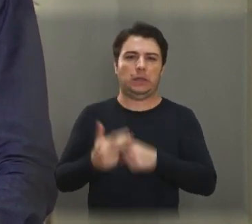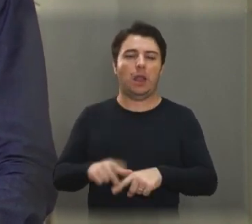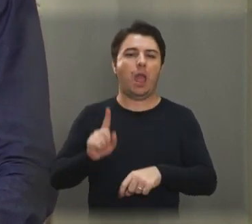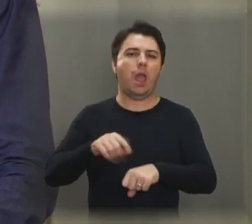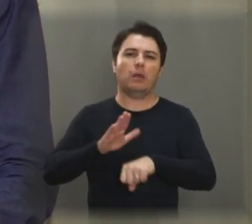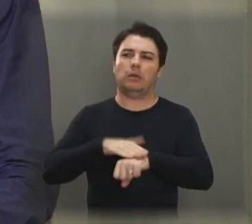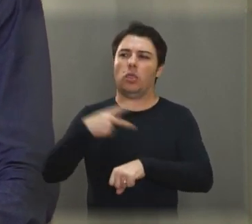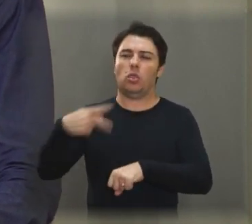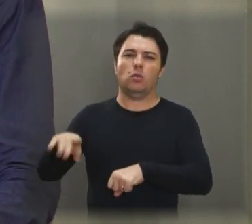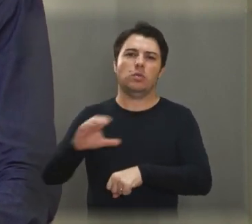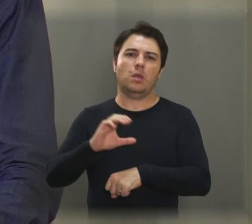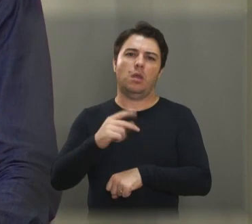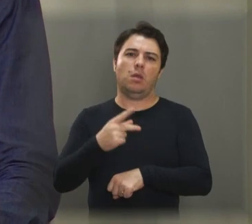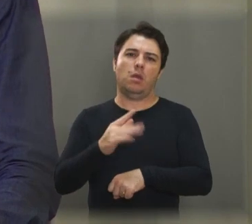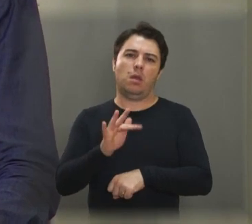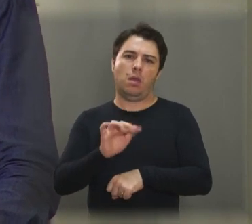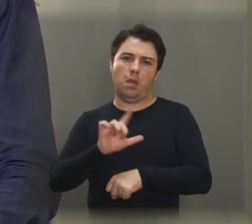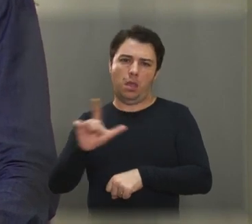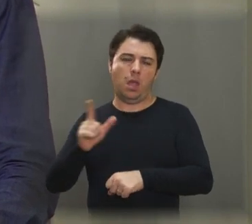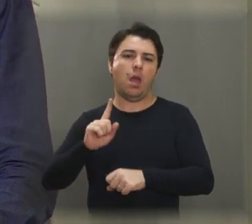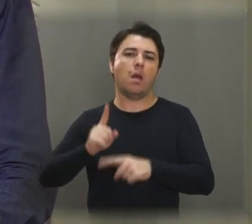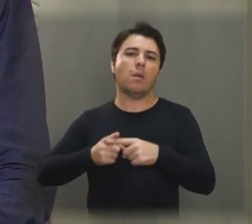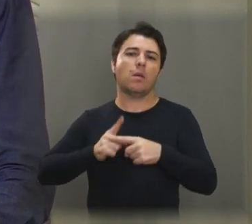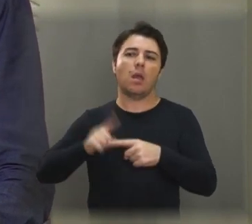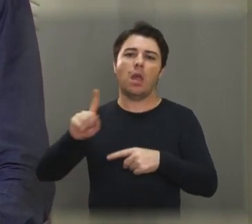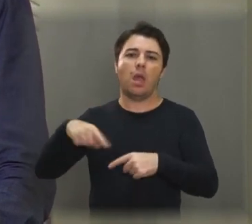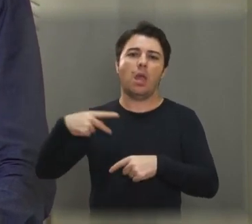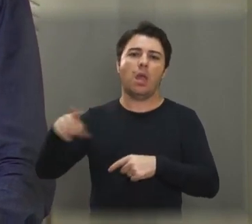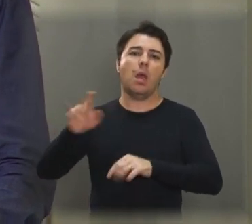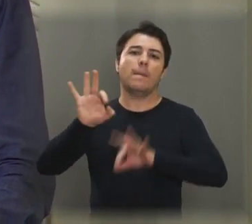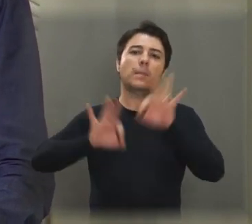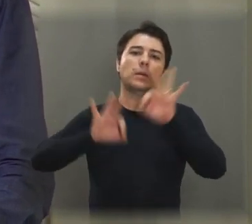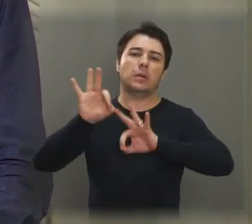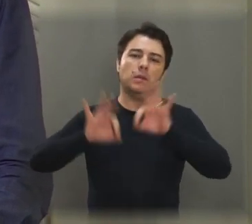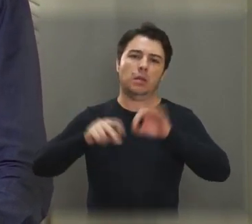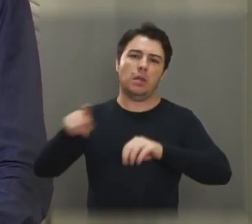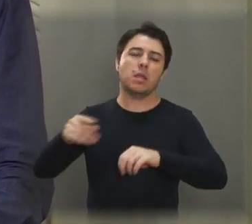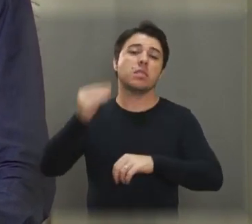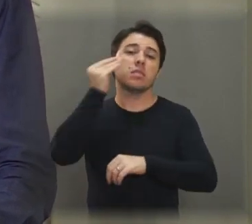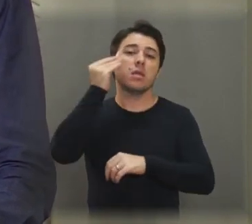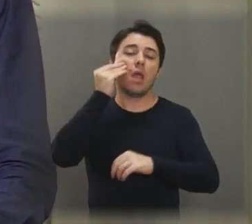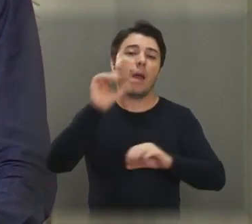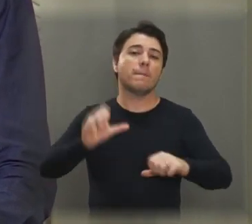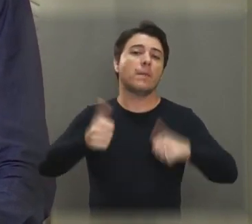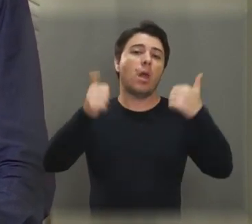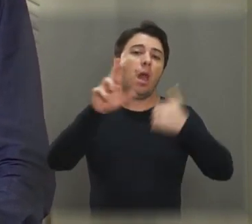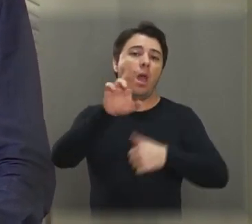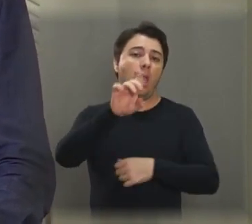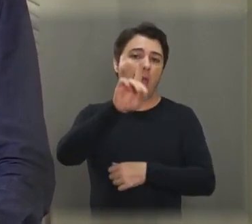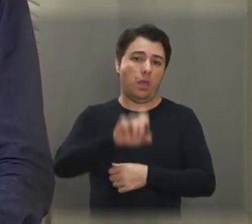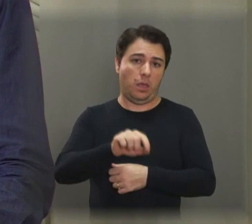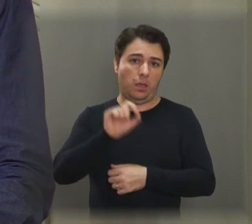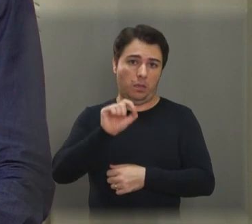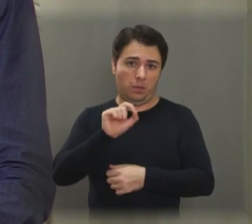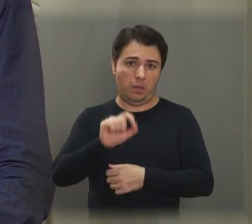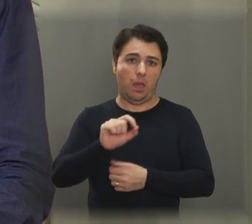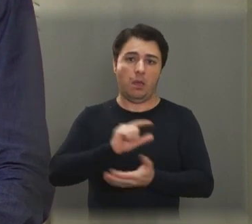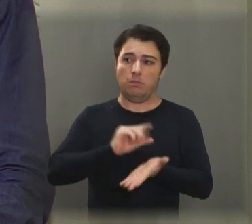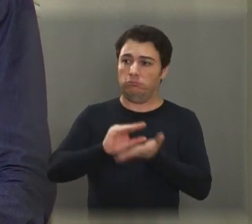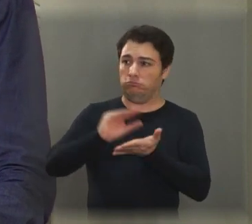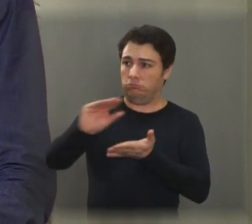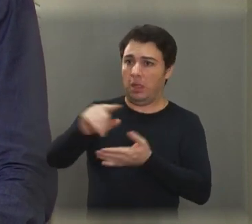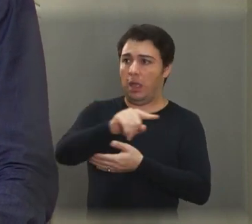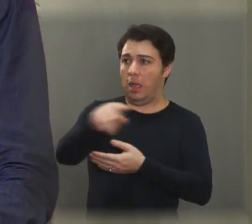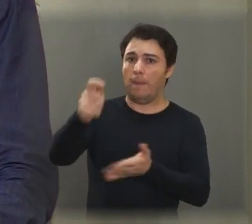é toda da CPFL ela faz parte do planejamento da CPFL para manutenção e melhoramento da rede esse curso não é repassado aos